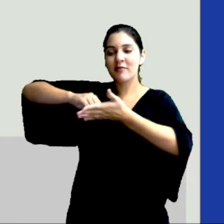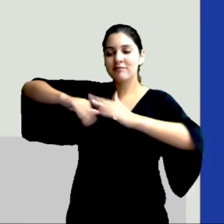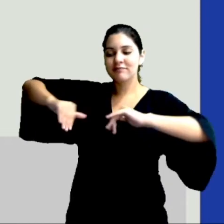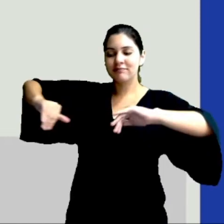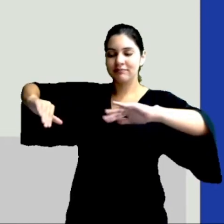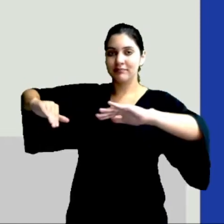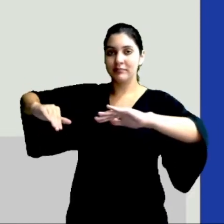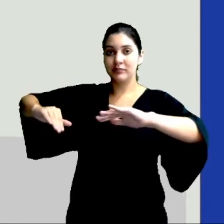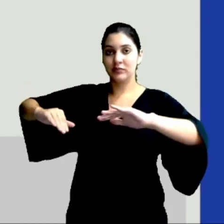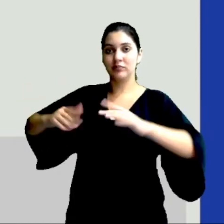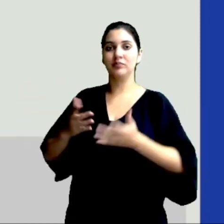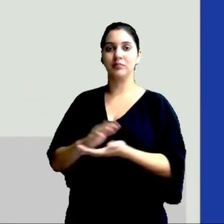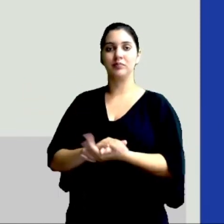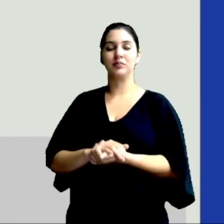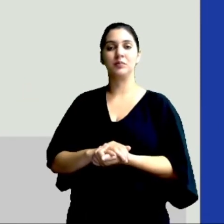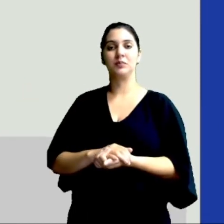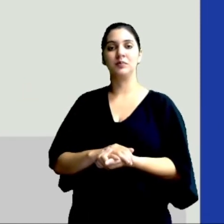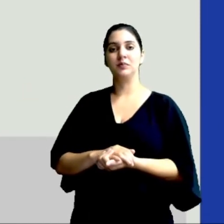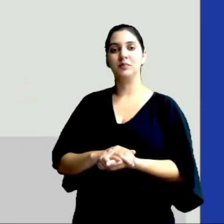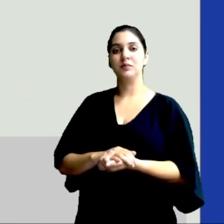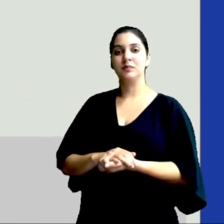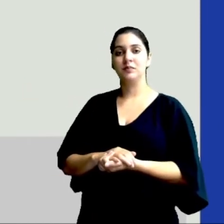dessa plantação ainda.